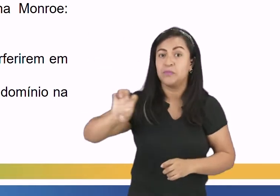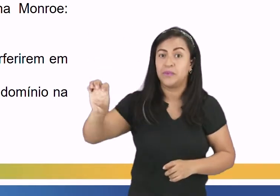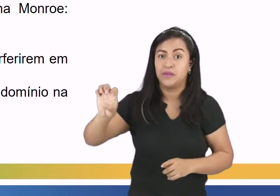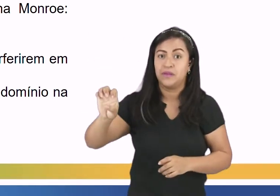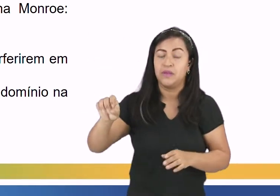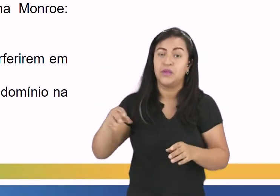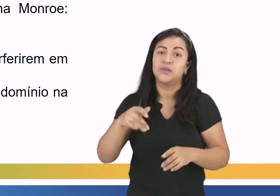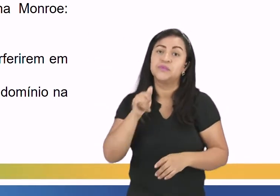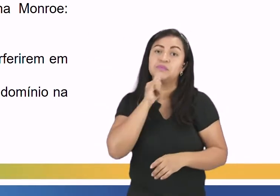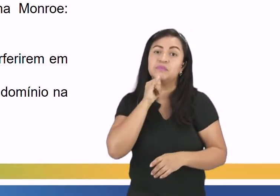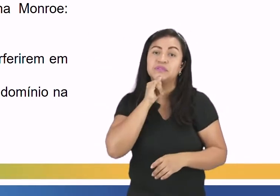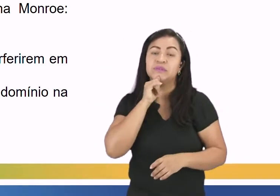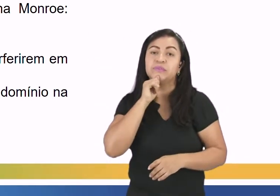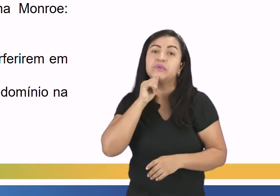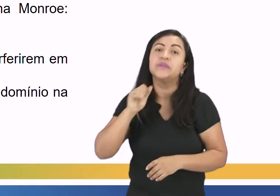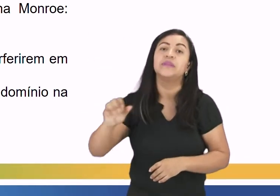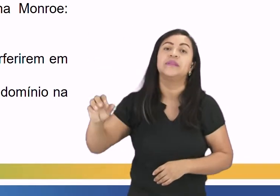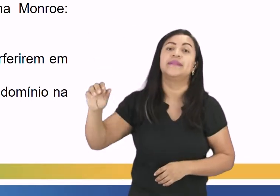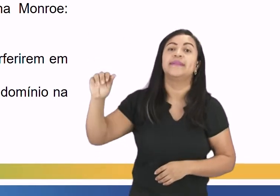e Oceania.